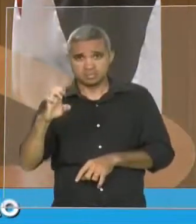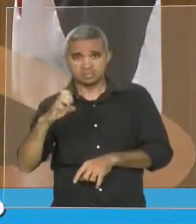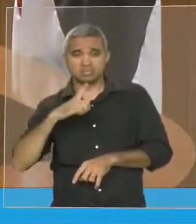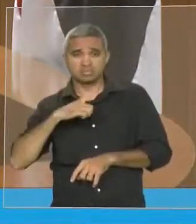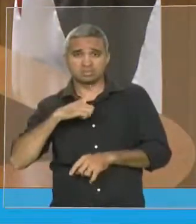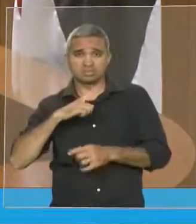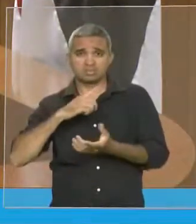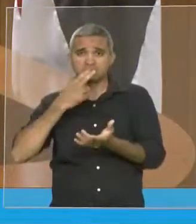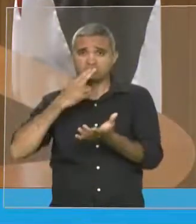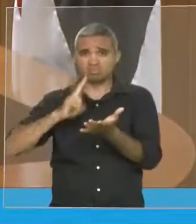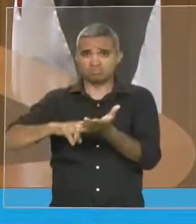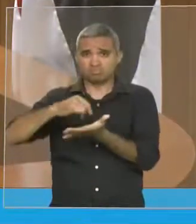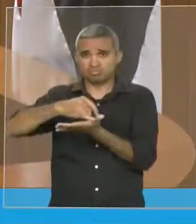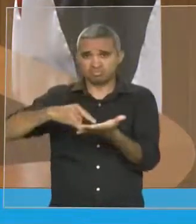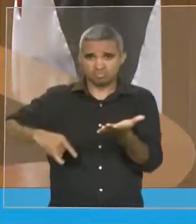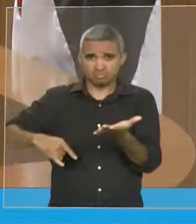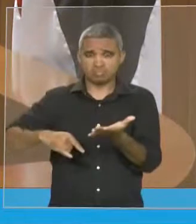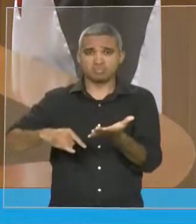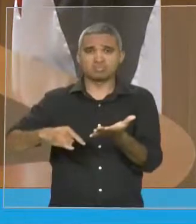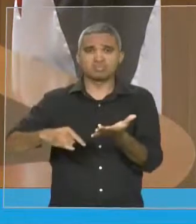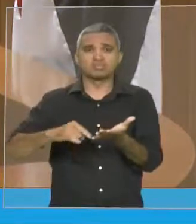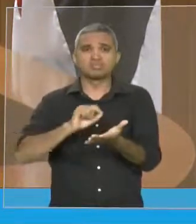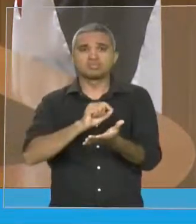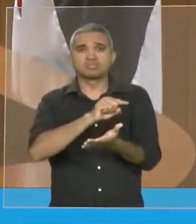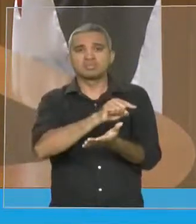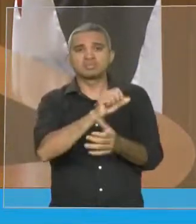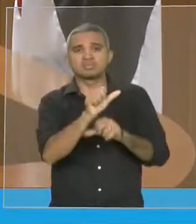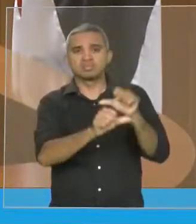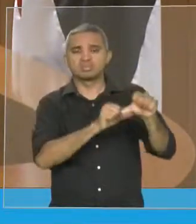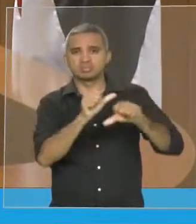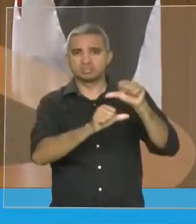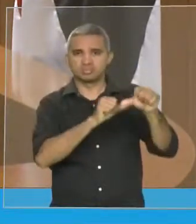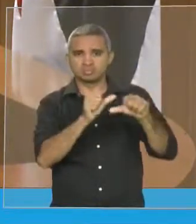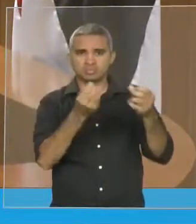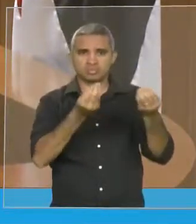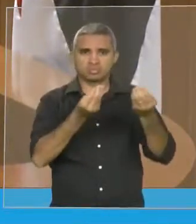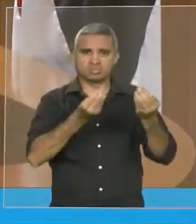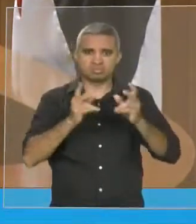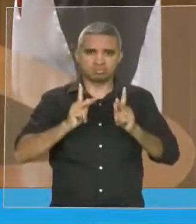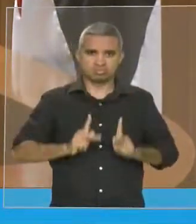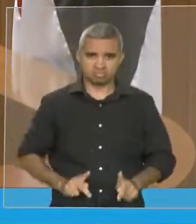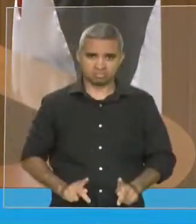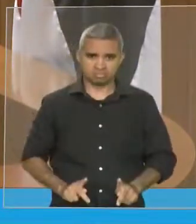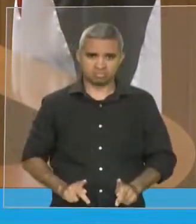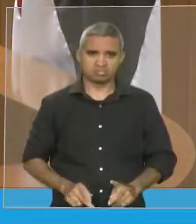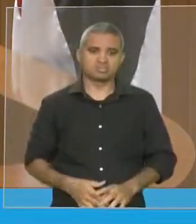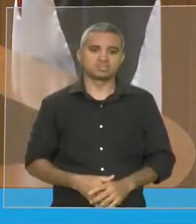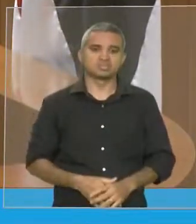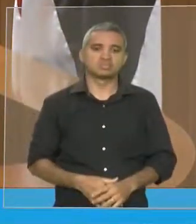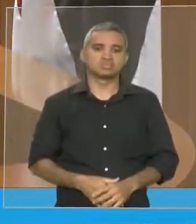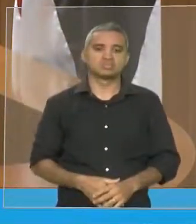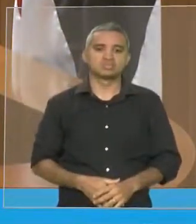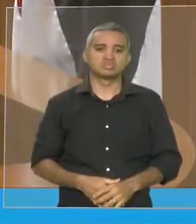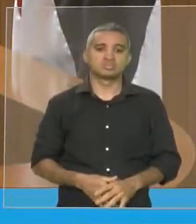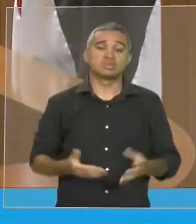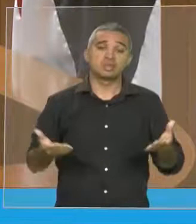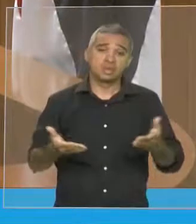aí eu já me dirijo aos meus colegas que este é o momento para